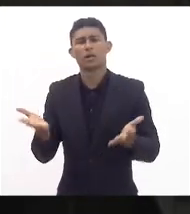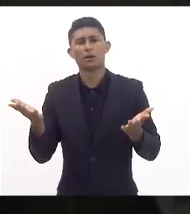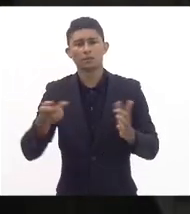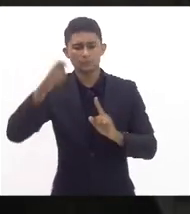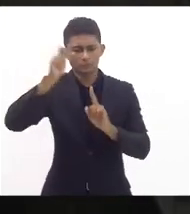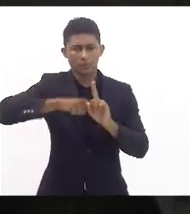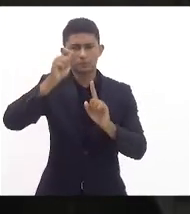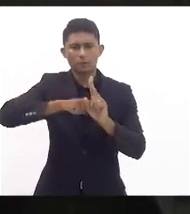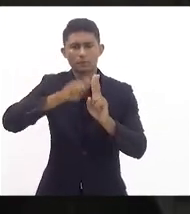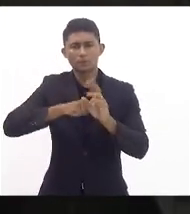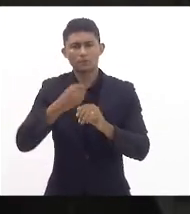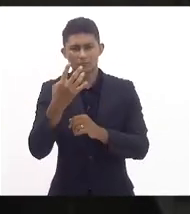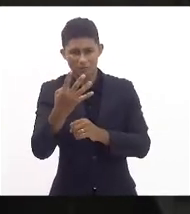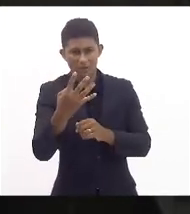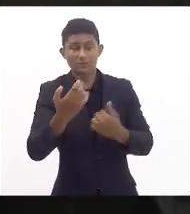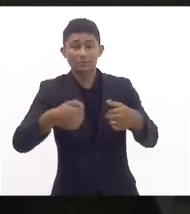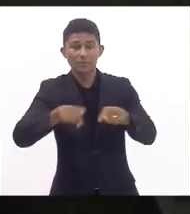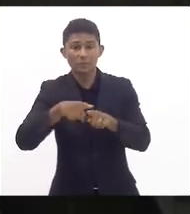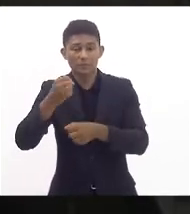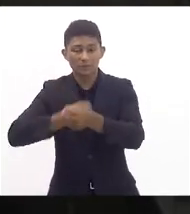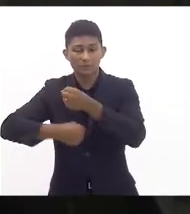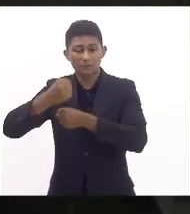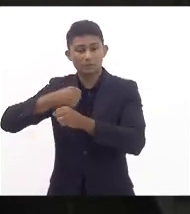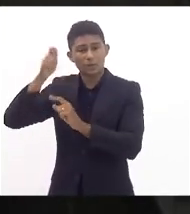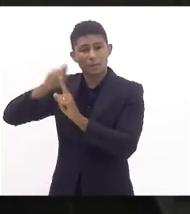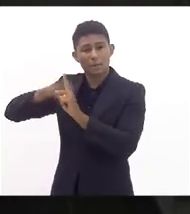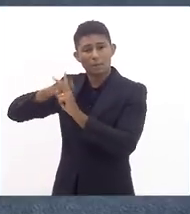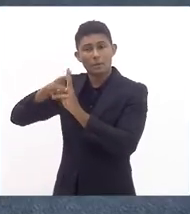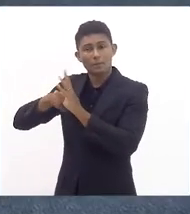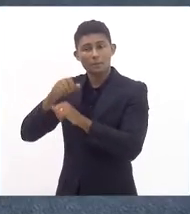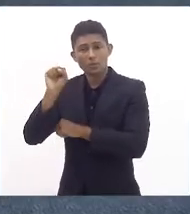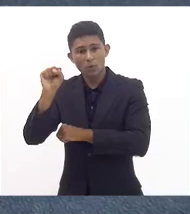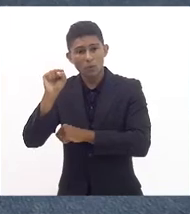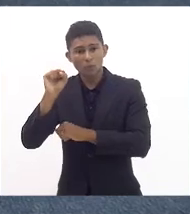desse ano com os 8 do mês do ano anterior. Pois não, é só para...